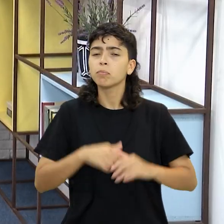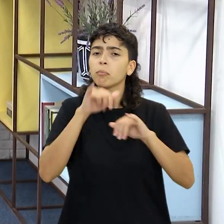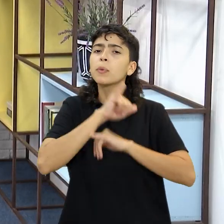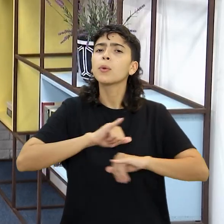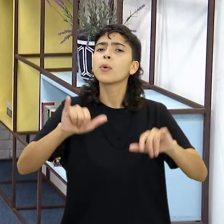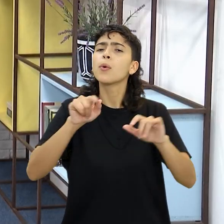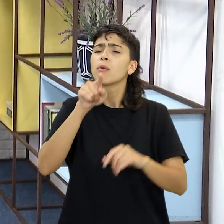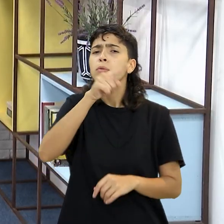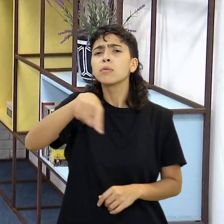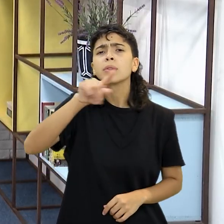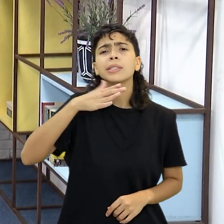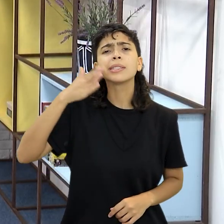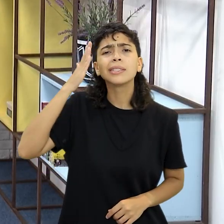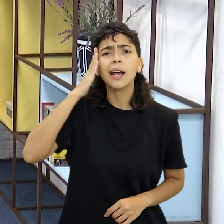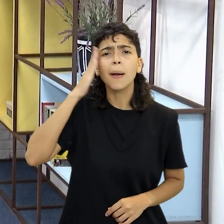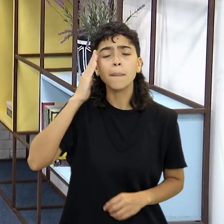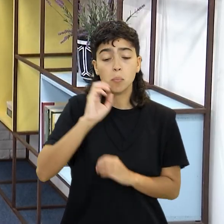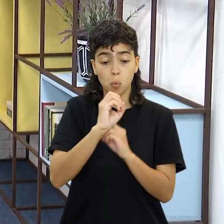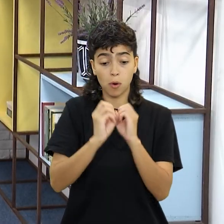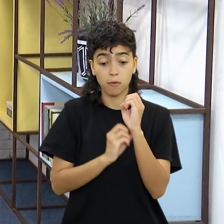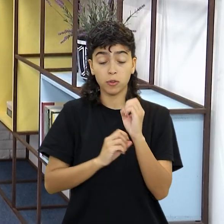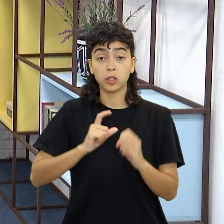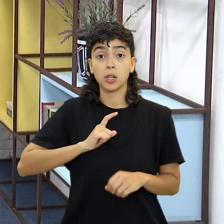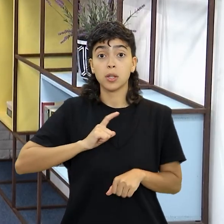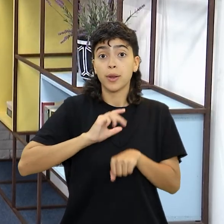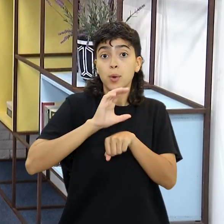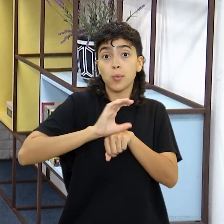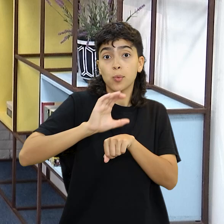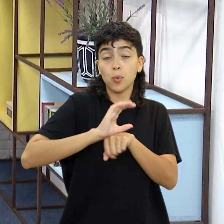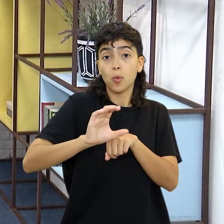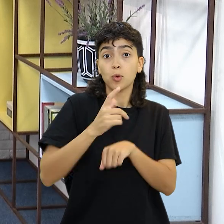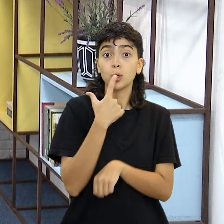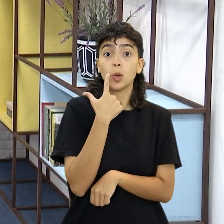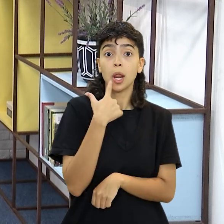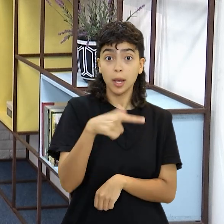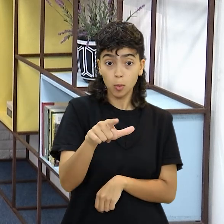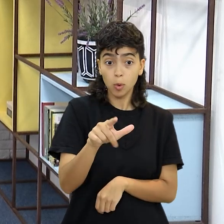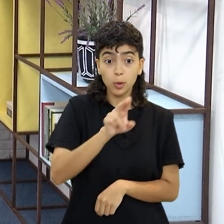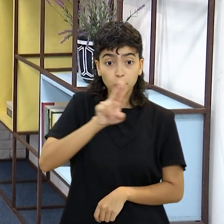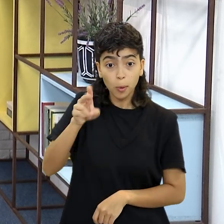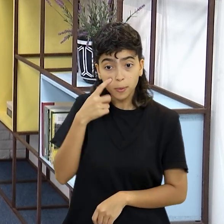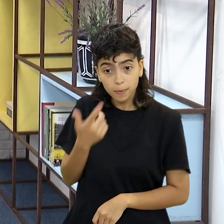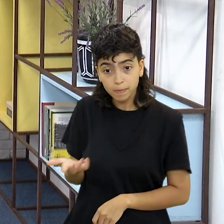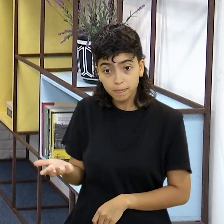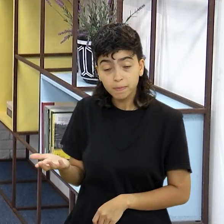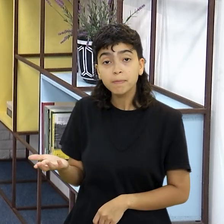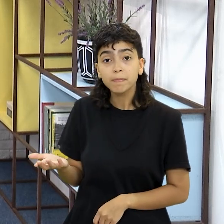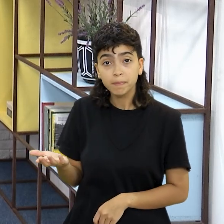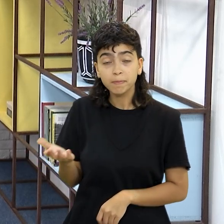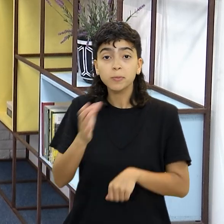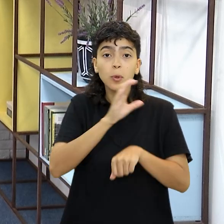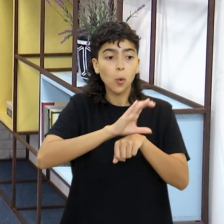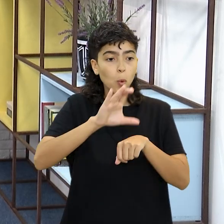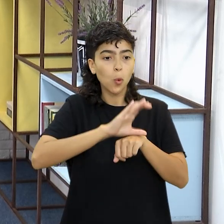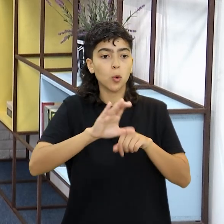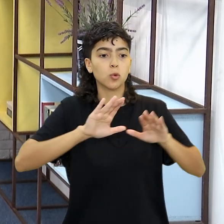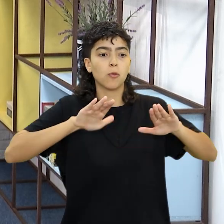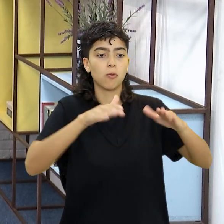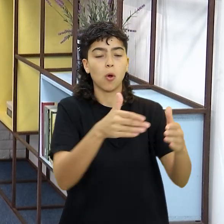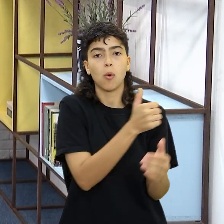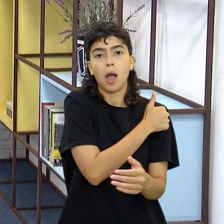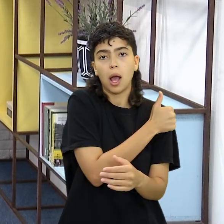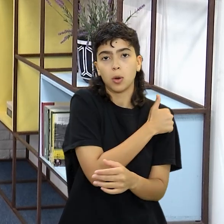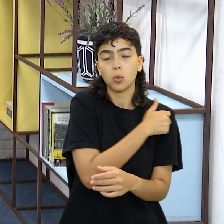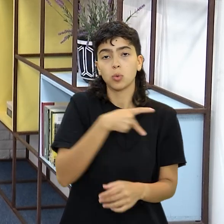agora eu te conto, você sabia que a UFG conta com a rede Idiomas Sem Fronteiras, oferecendo cursos para estudantes, professores